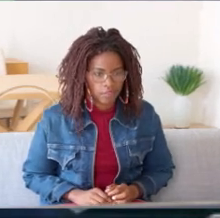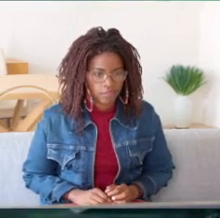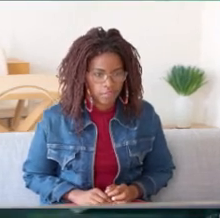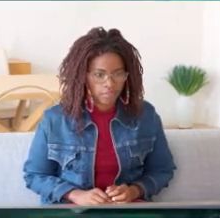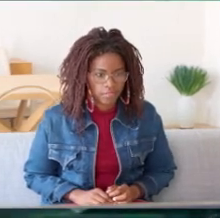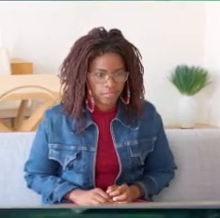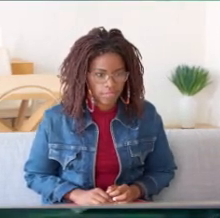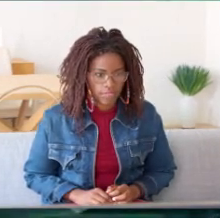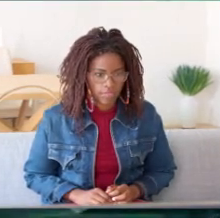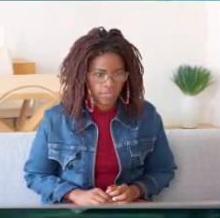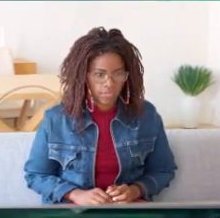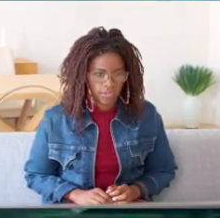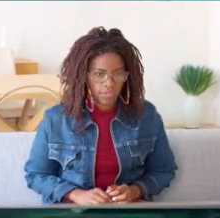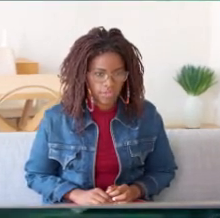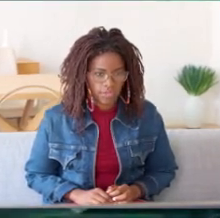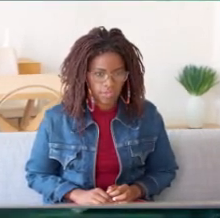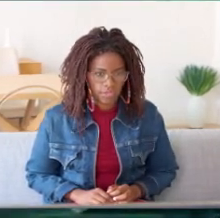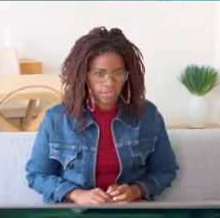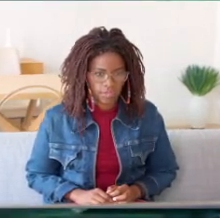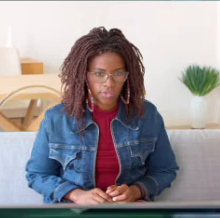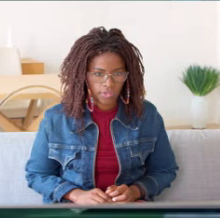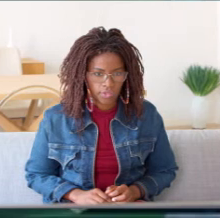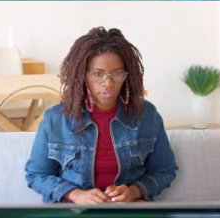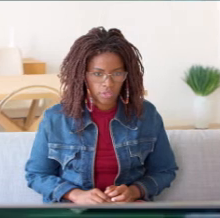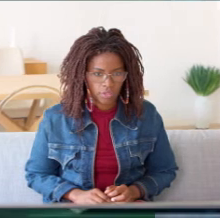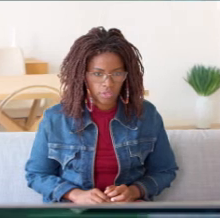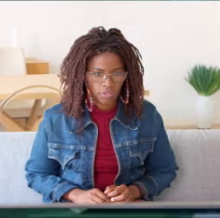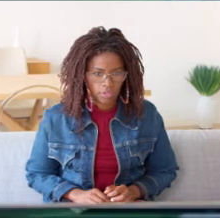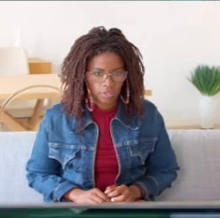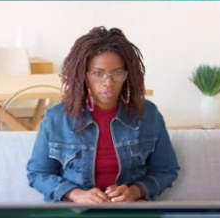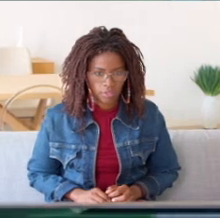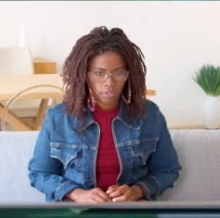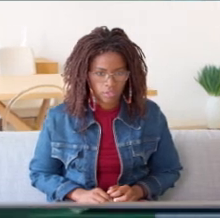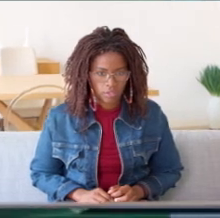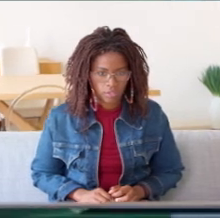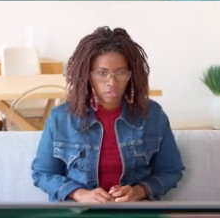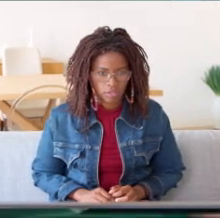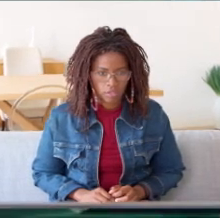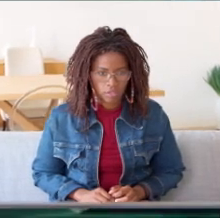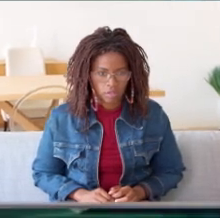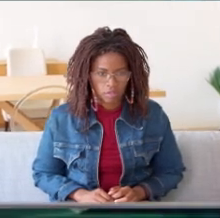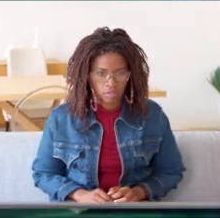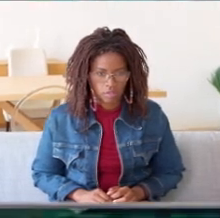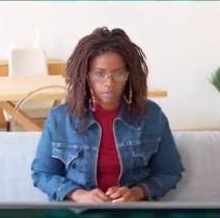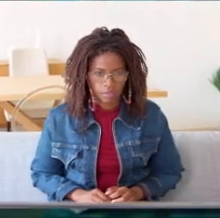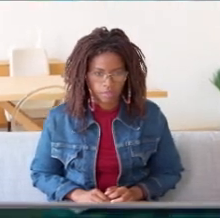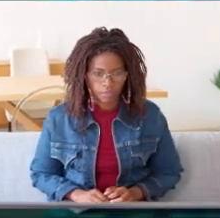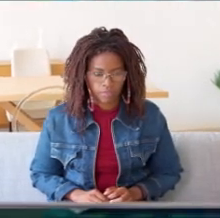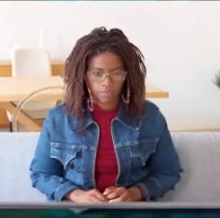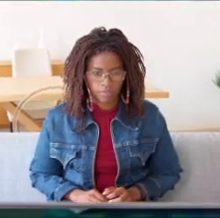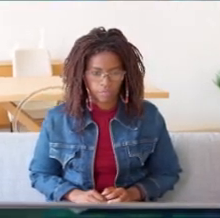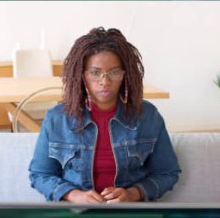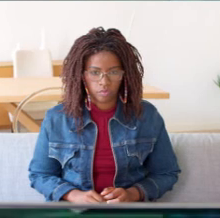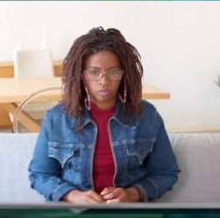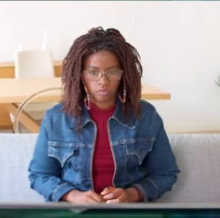e todo todo o planejamento de qualquer Clube que tá na Libertadores passa pela presença na fase de grupos por conta de faturamento tudo mais e o Fluminense precisa classificar